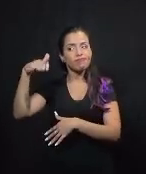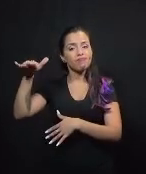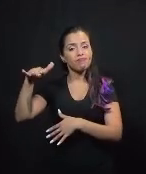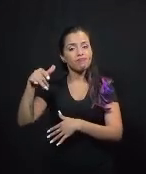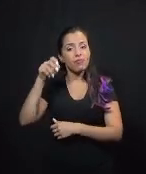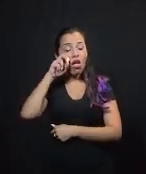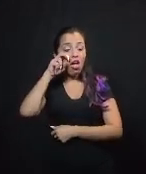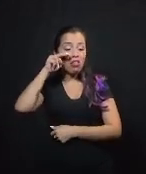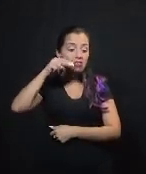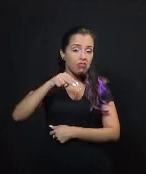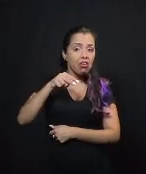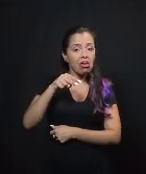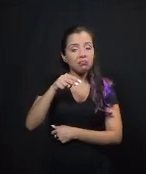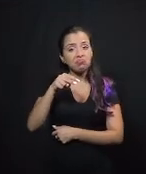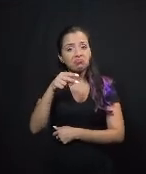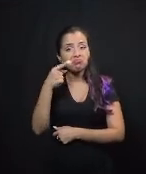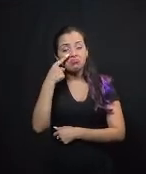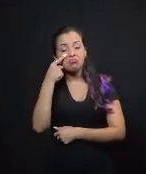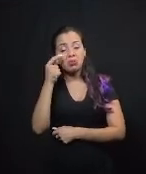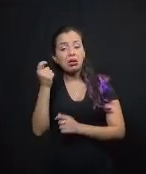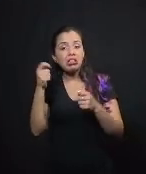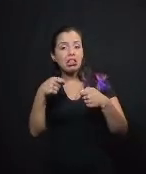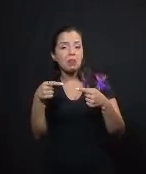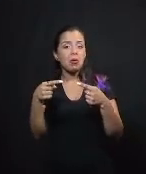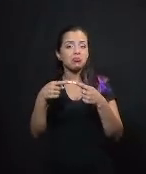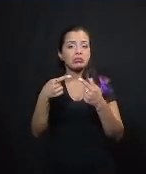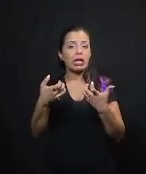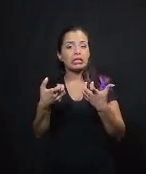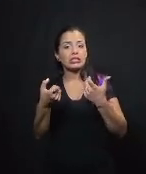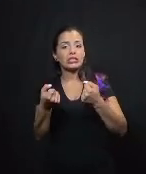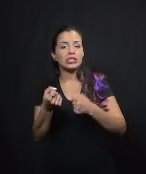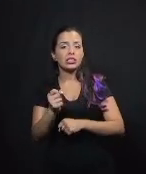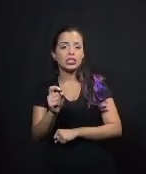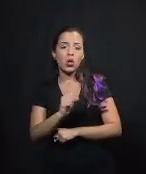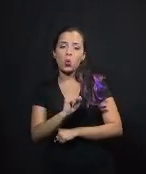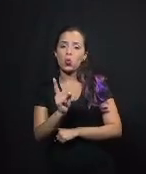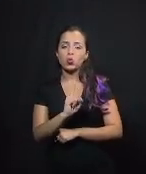aceitem alguma coisa que